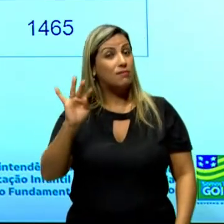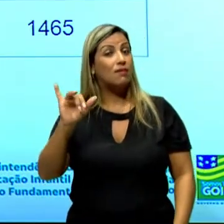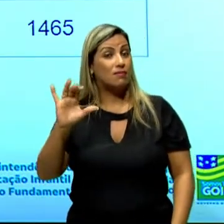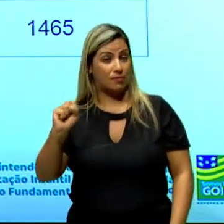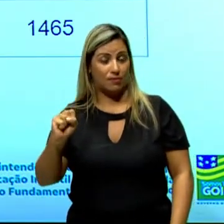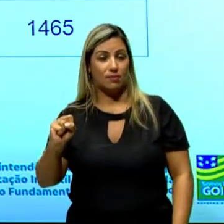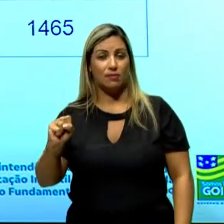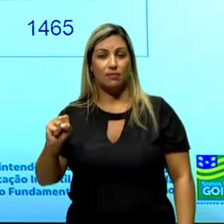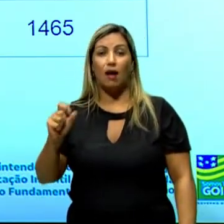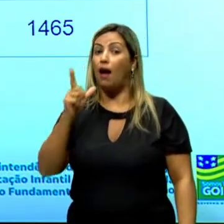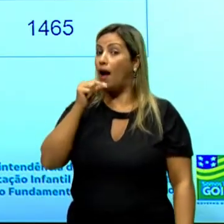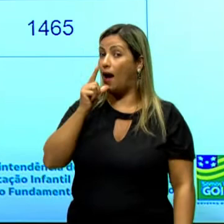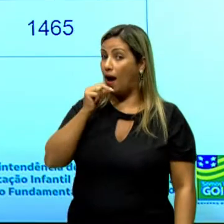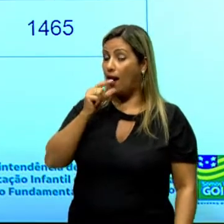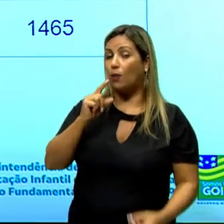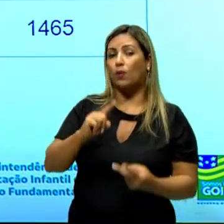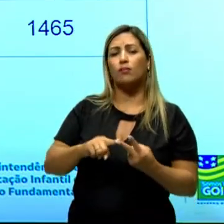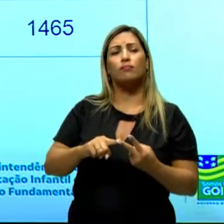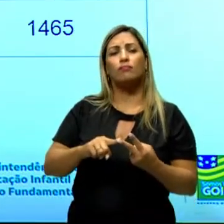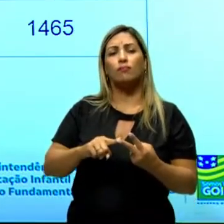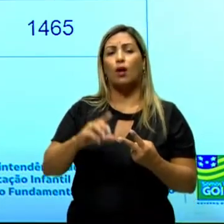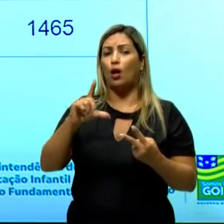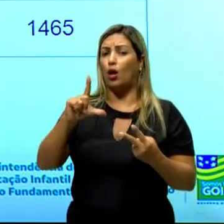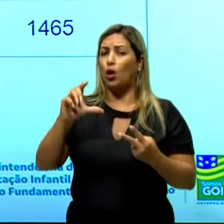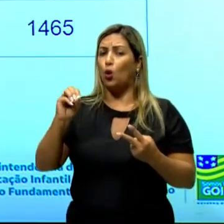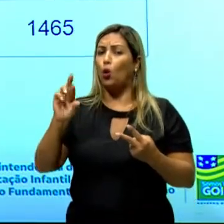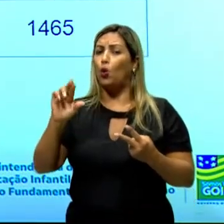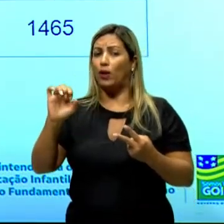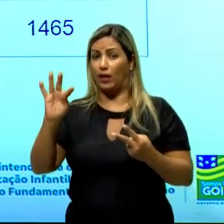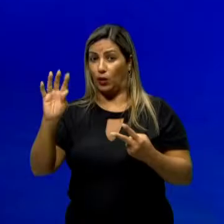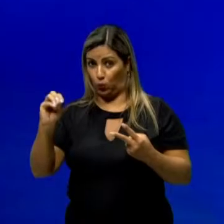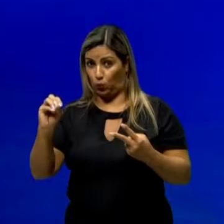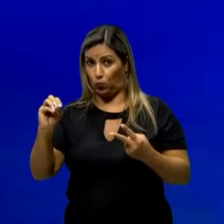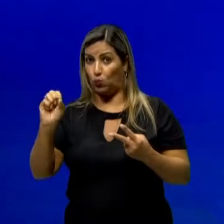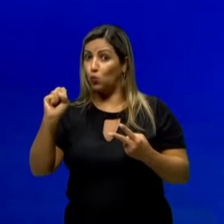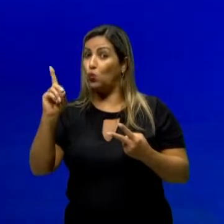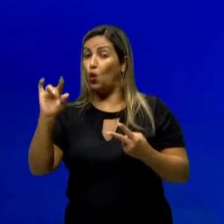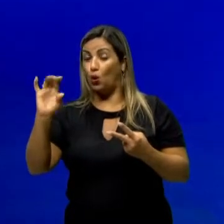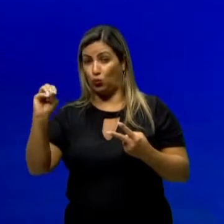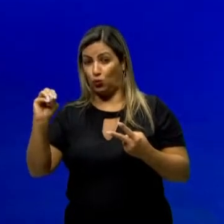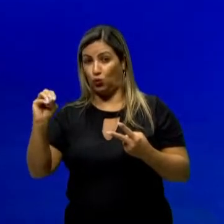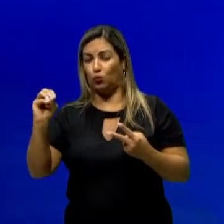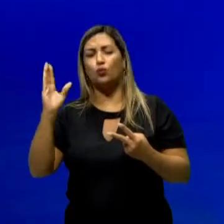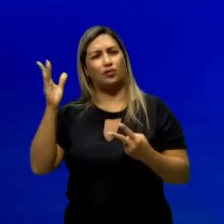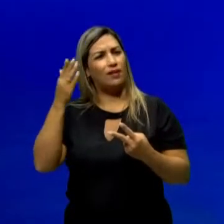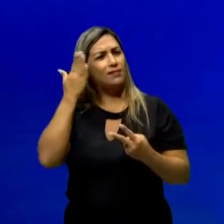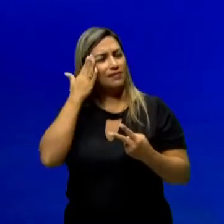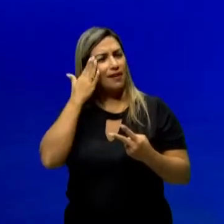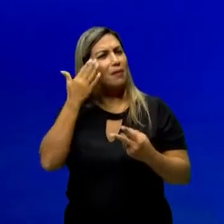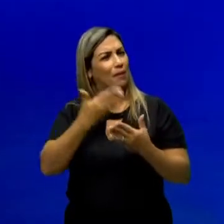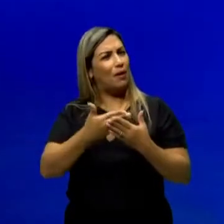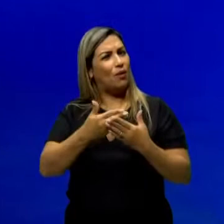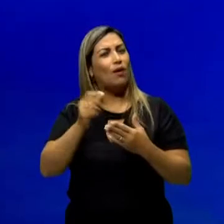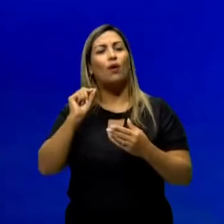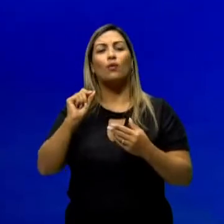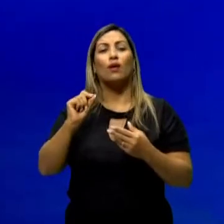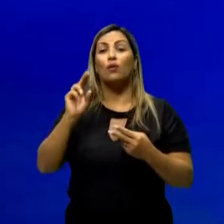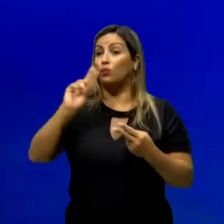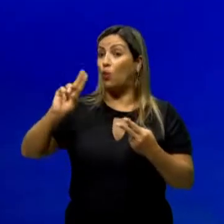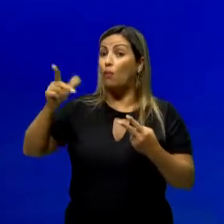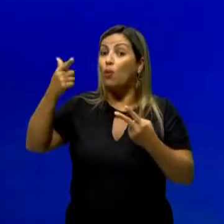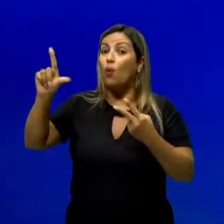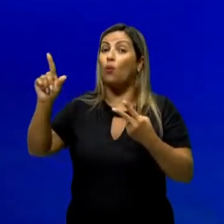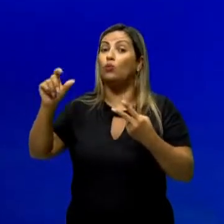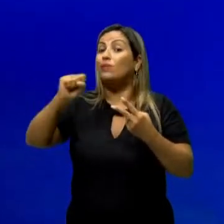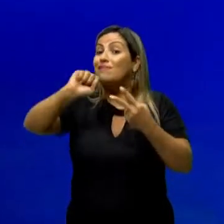No caso, a água e o cloreto de sódio. Cloreto de sódio a gente já viu nessa aula. É um outro nome